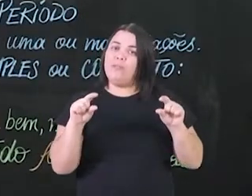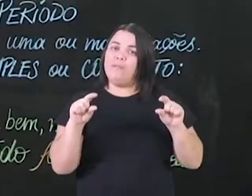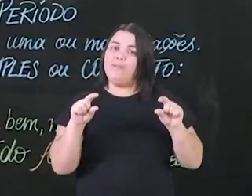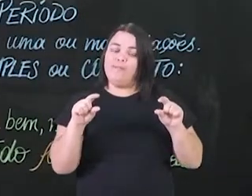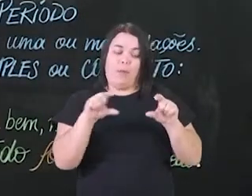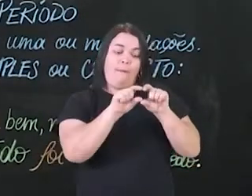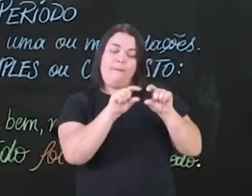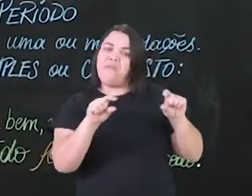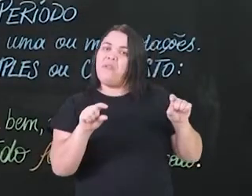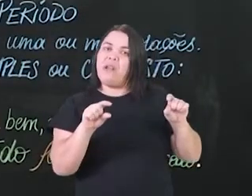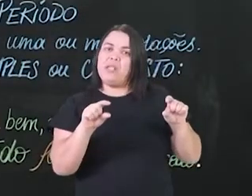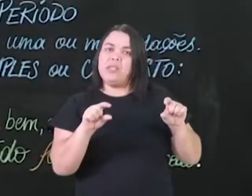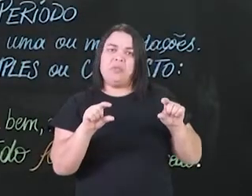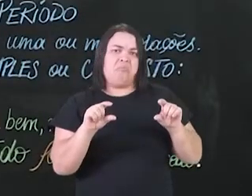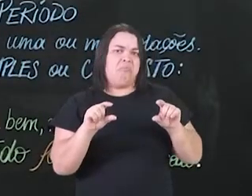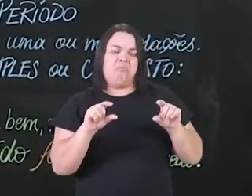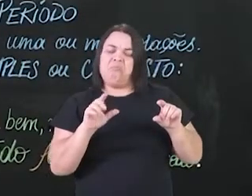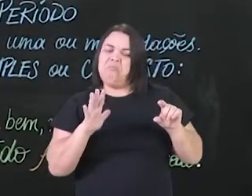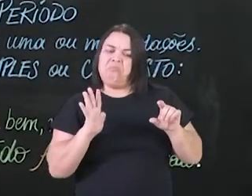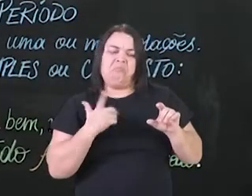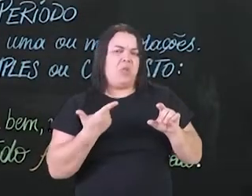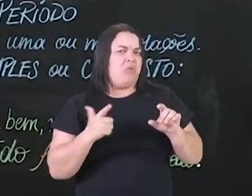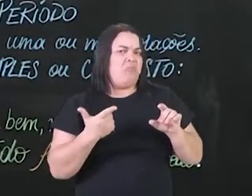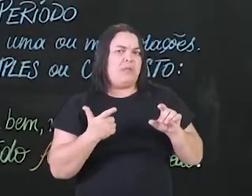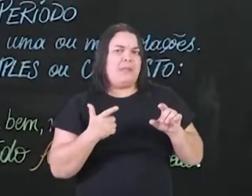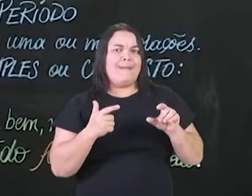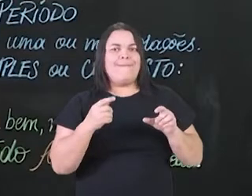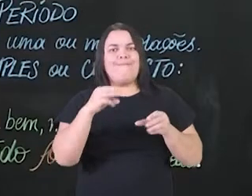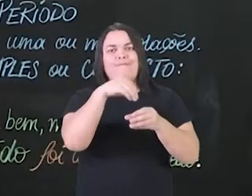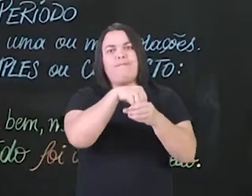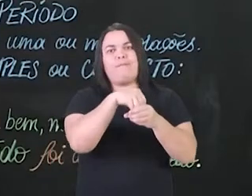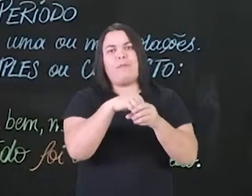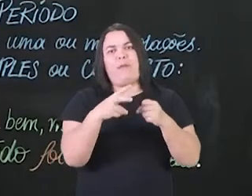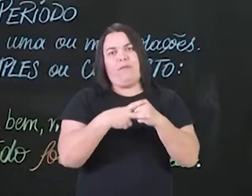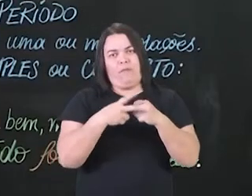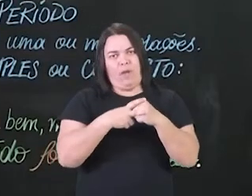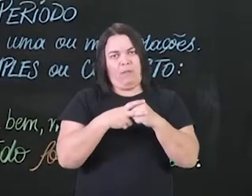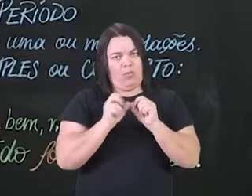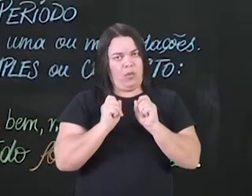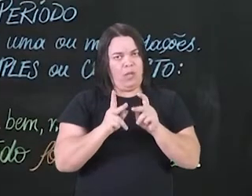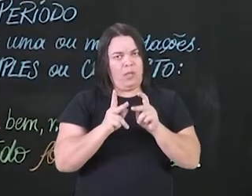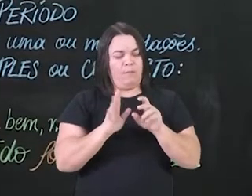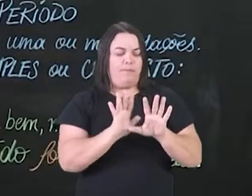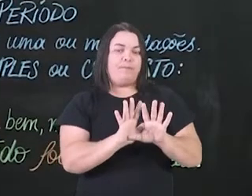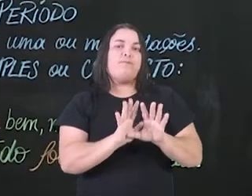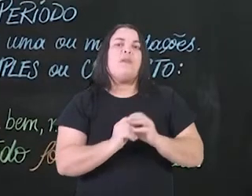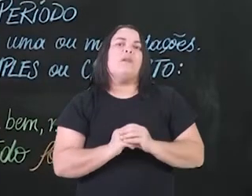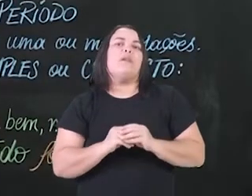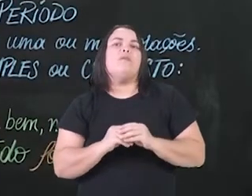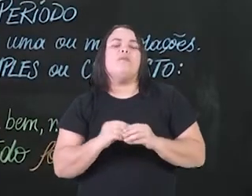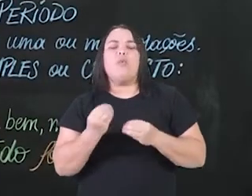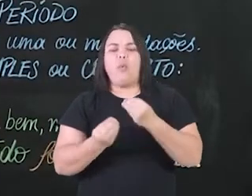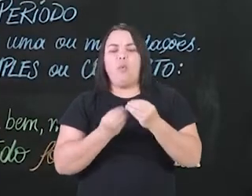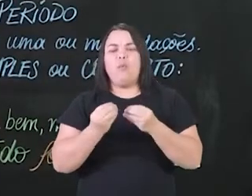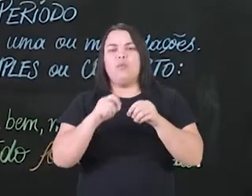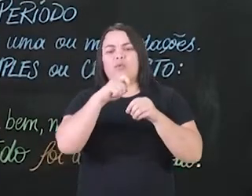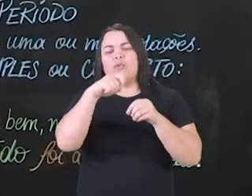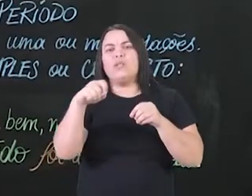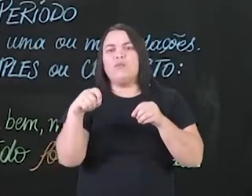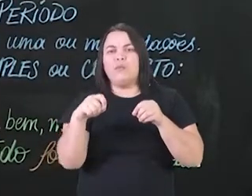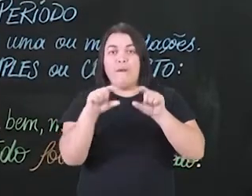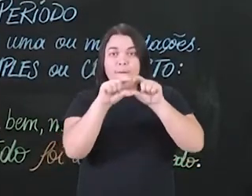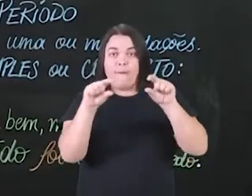é indispensável, ok? Bom, eu posso então compor frases com apenas uma